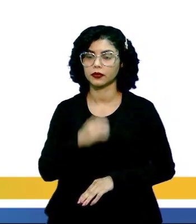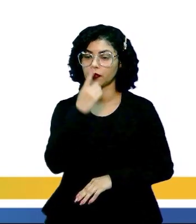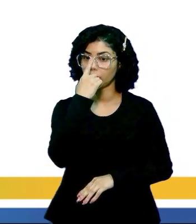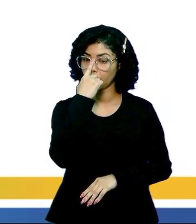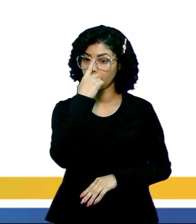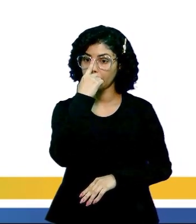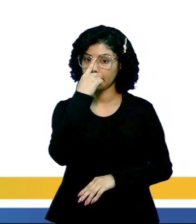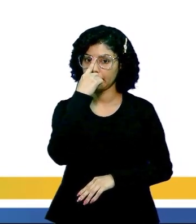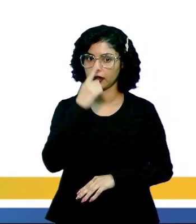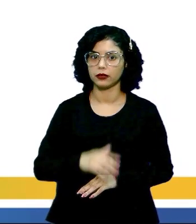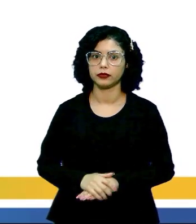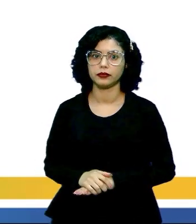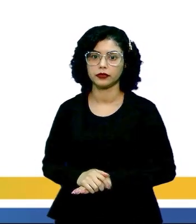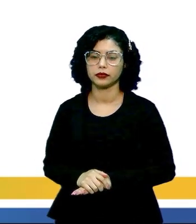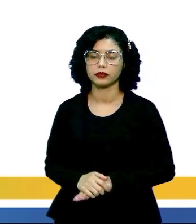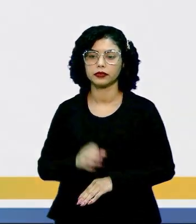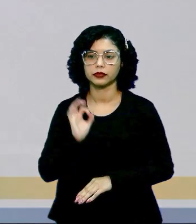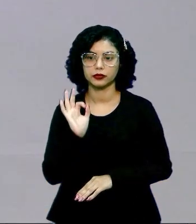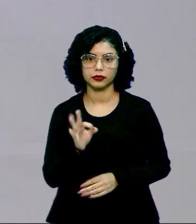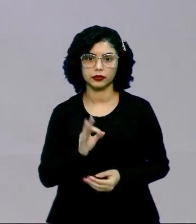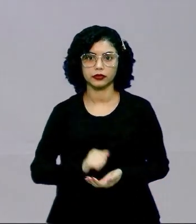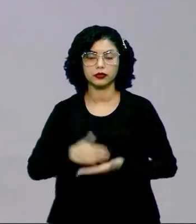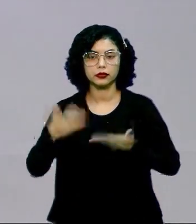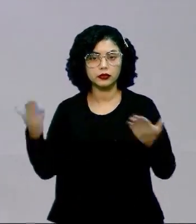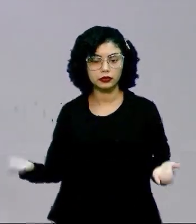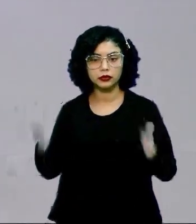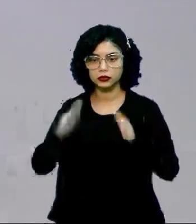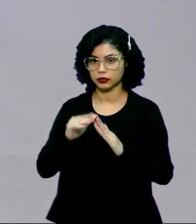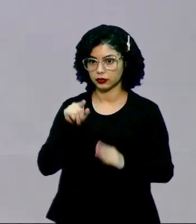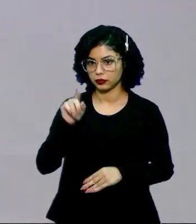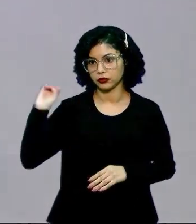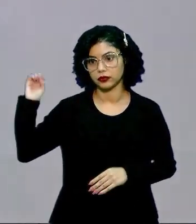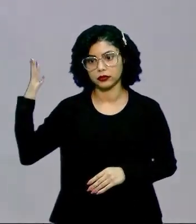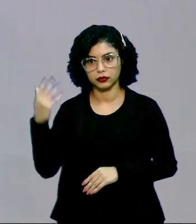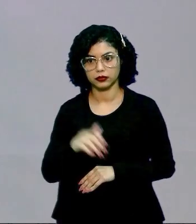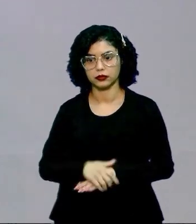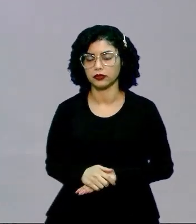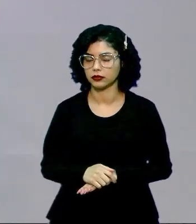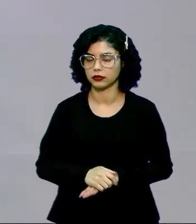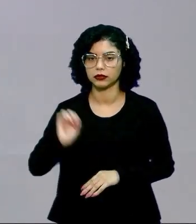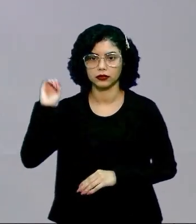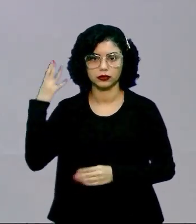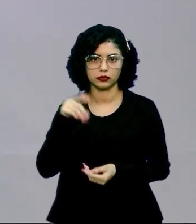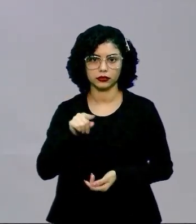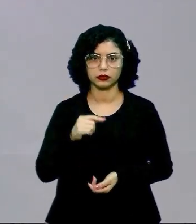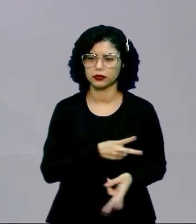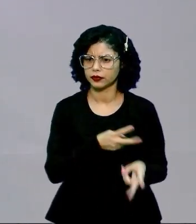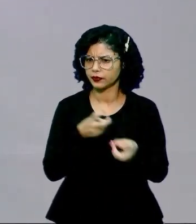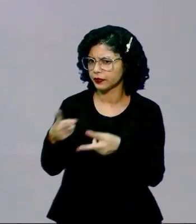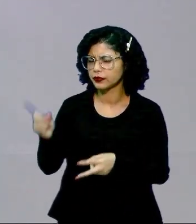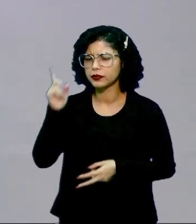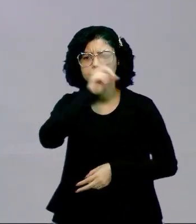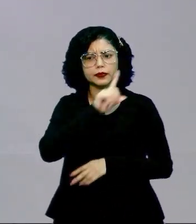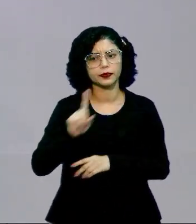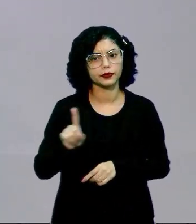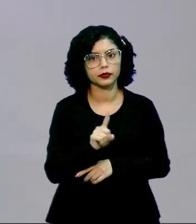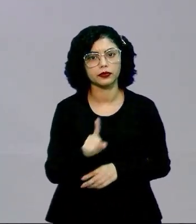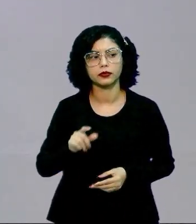C. Certo, pessoal? Então, nesse caso aí, a gente percebeu que não é tão